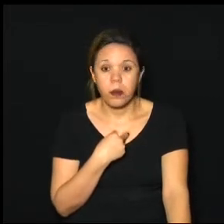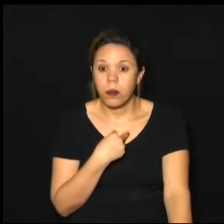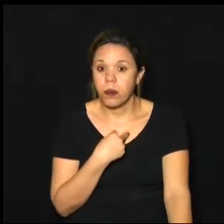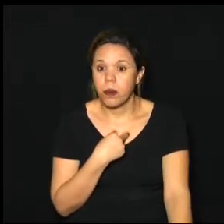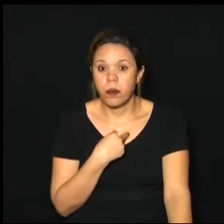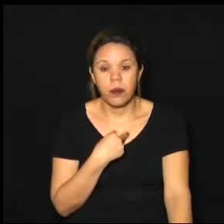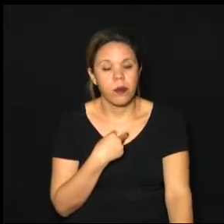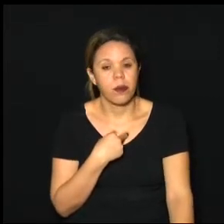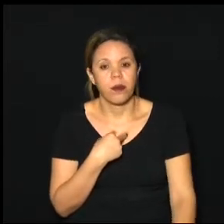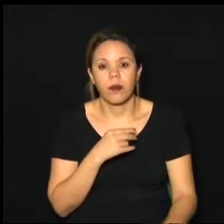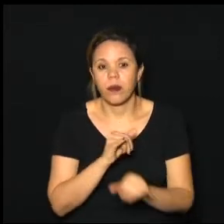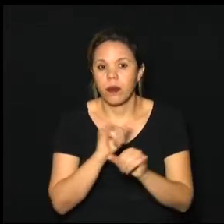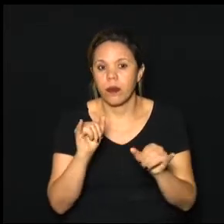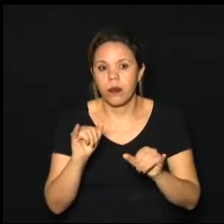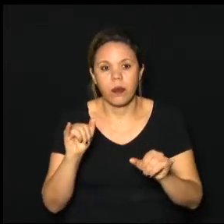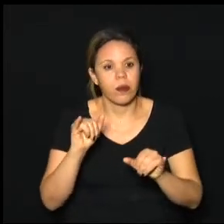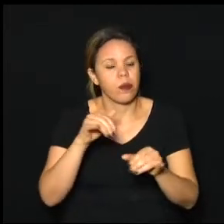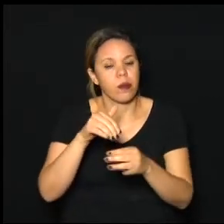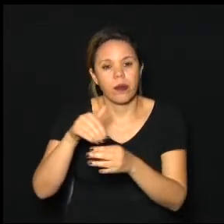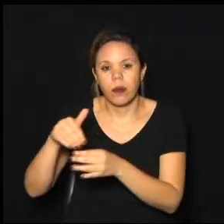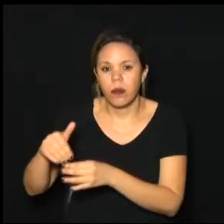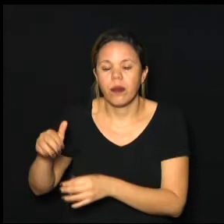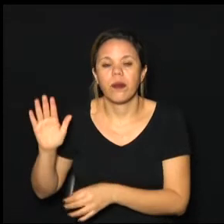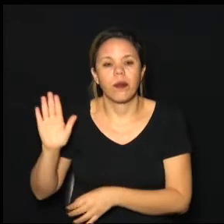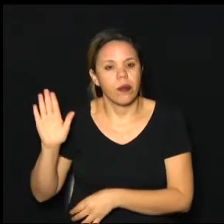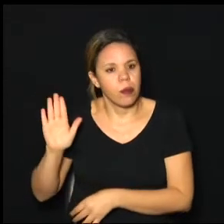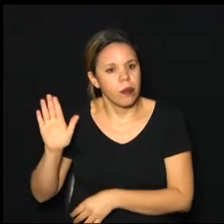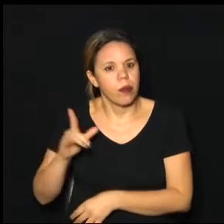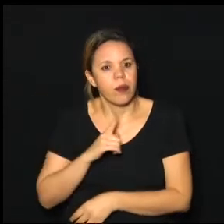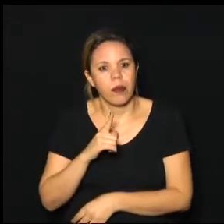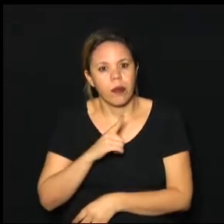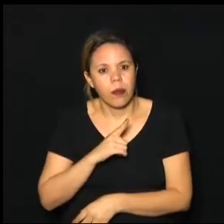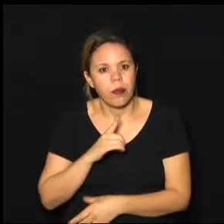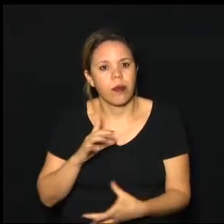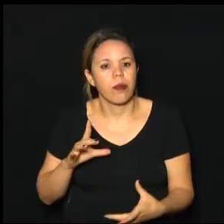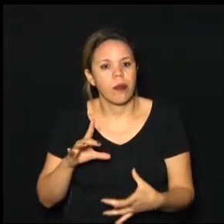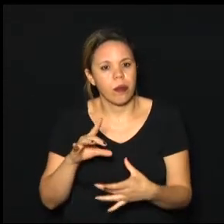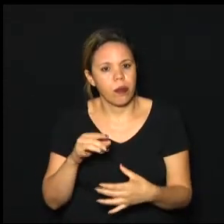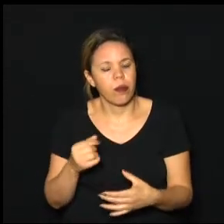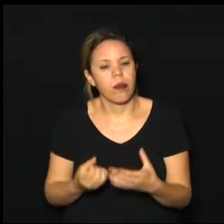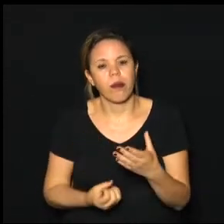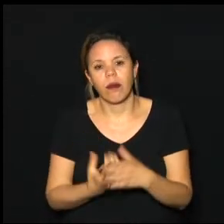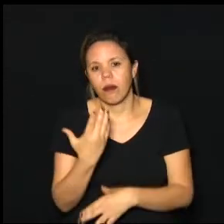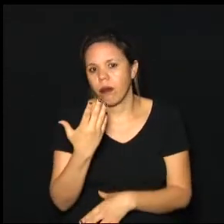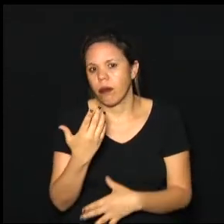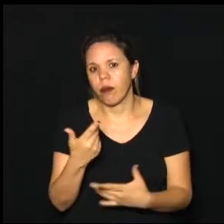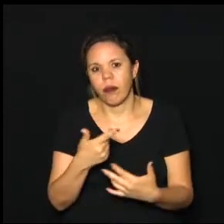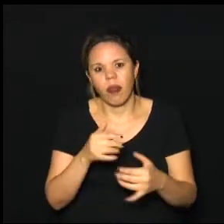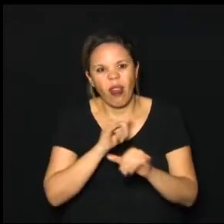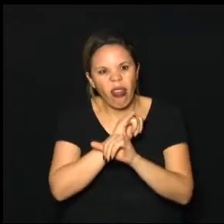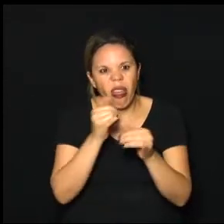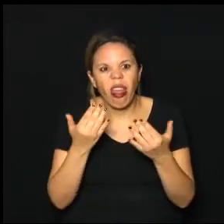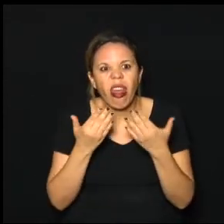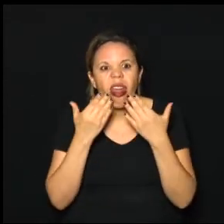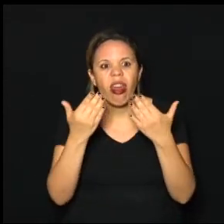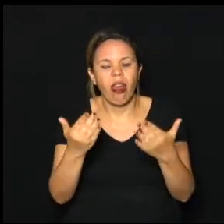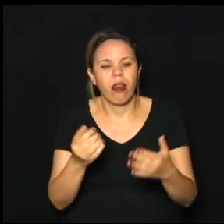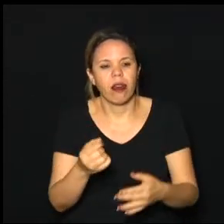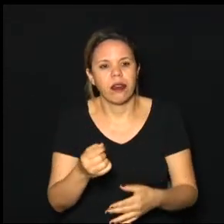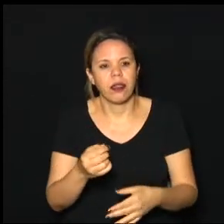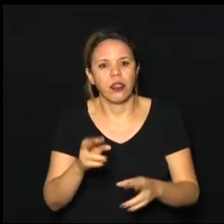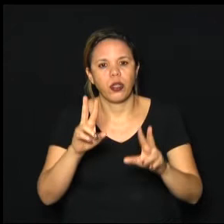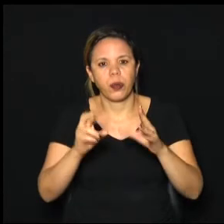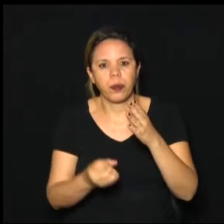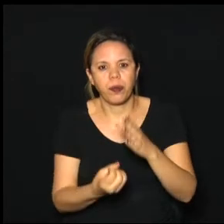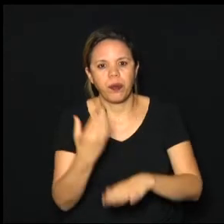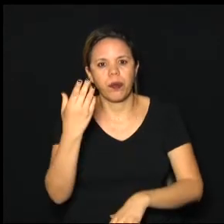fazer propaganda eleitoral que tenha cunho de origem, de raça,